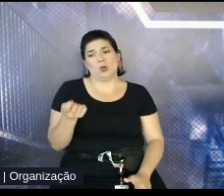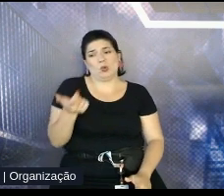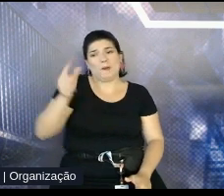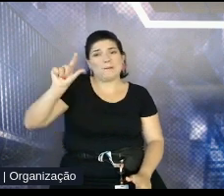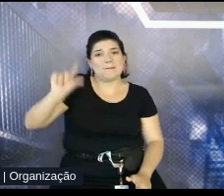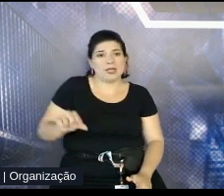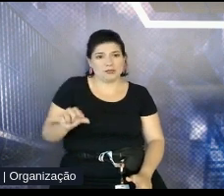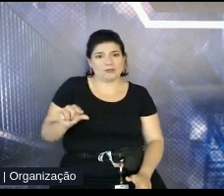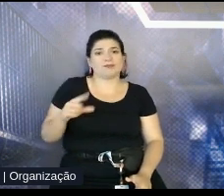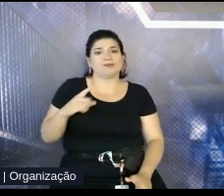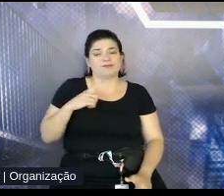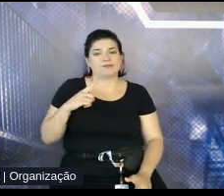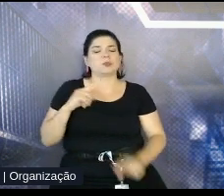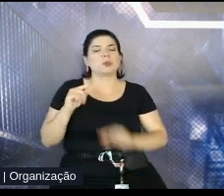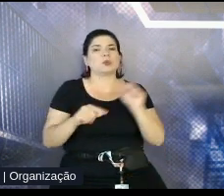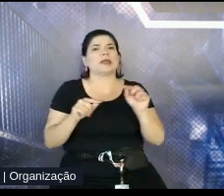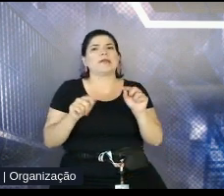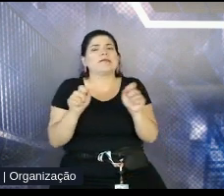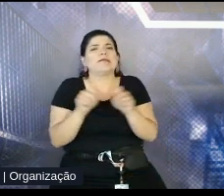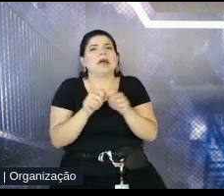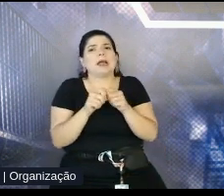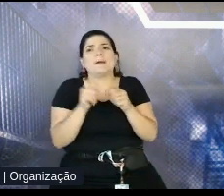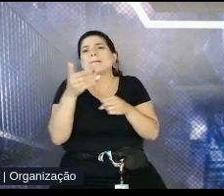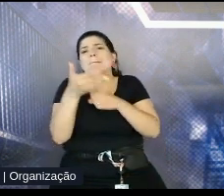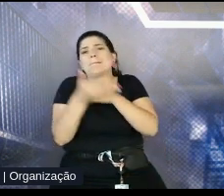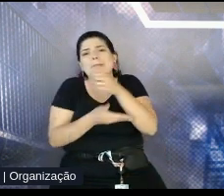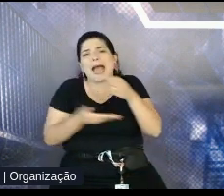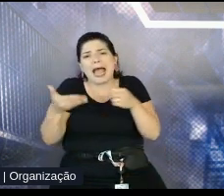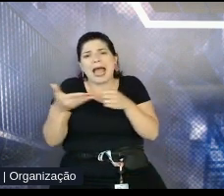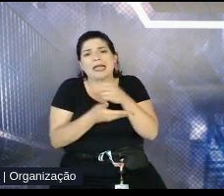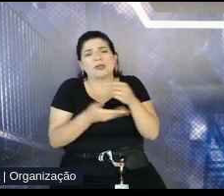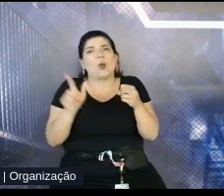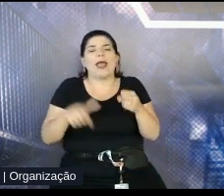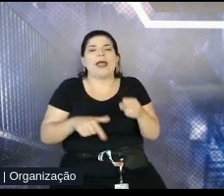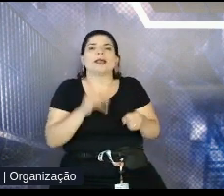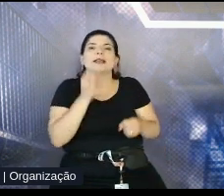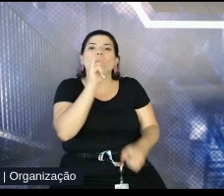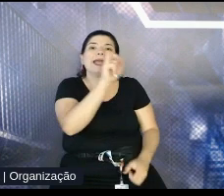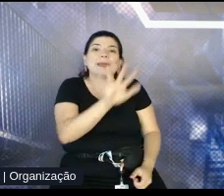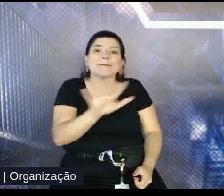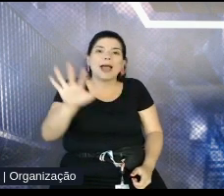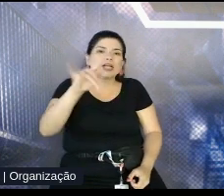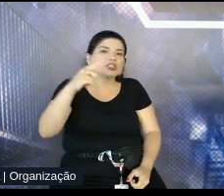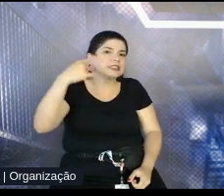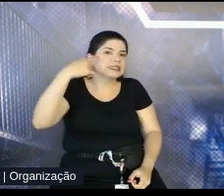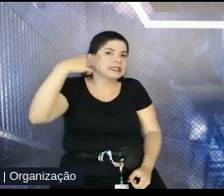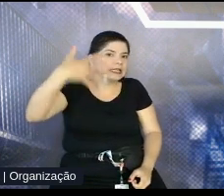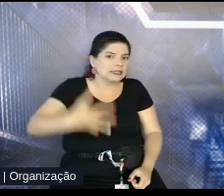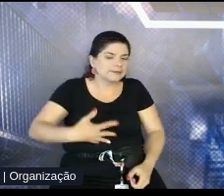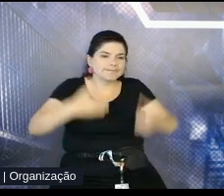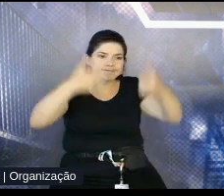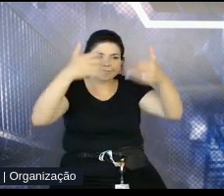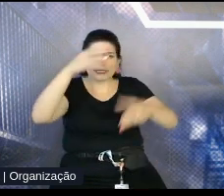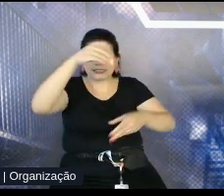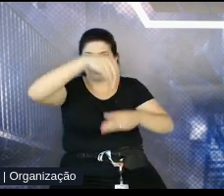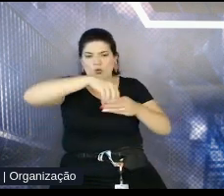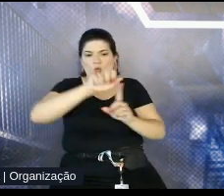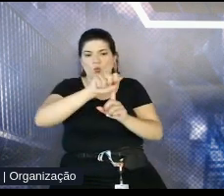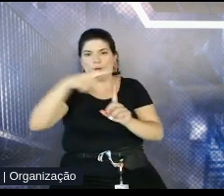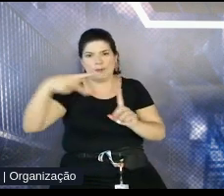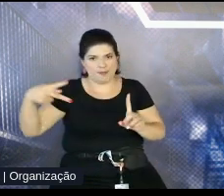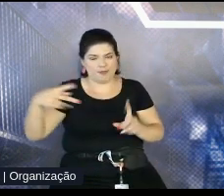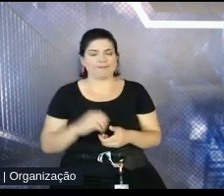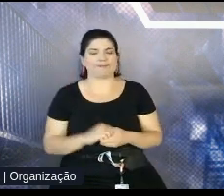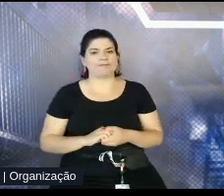né, que fazem o básico, que é estar escrevendo uma imagem ali dentro dessa aplicação. Né? Então, estatísticas bem